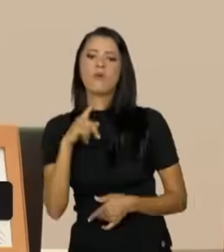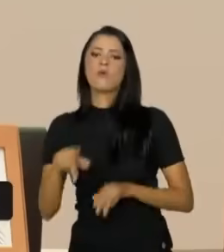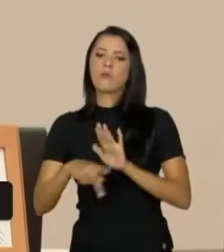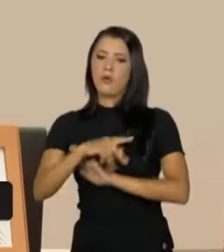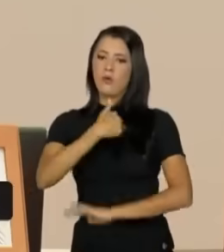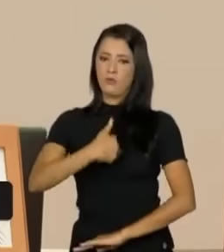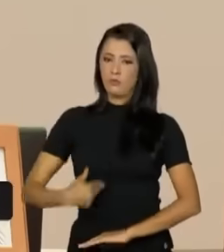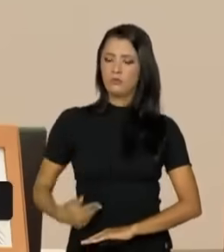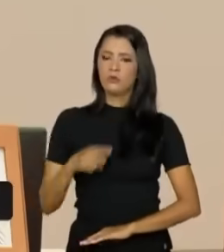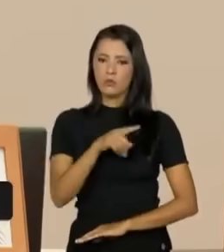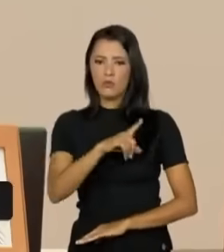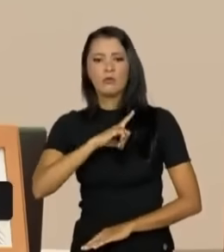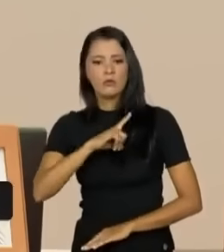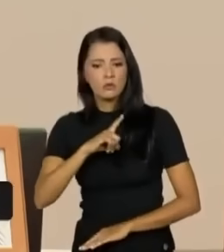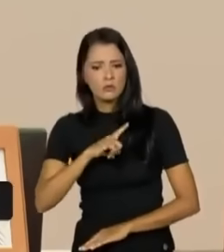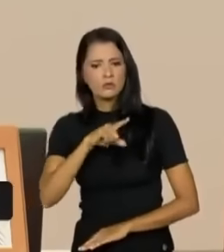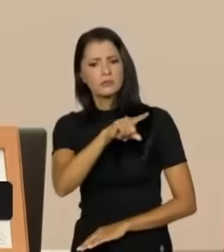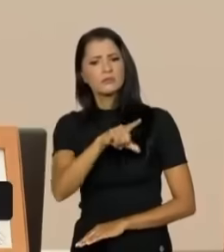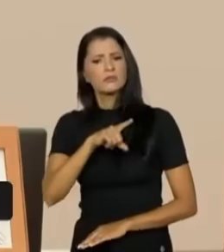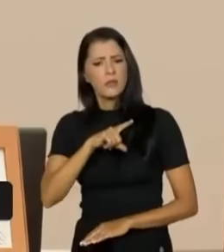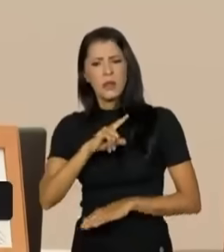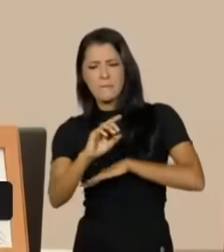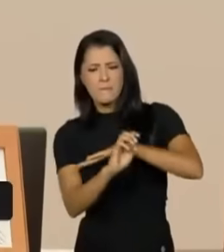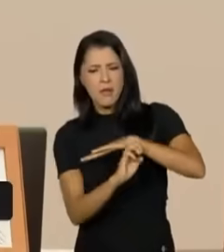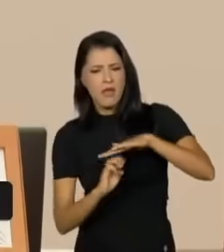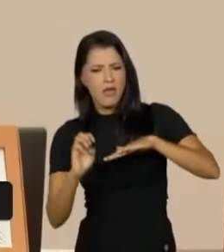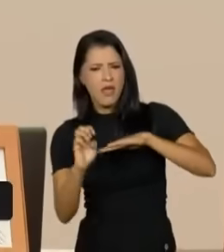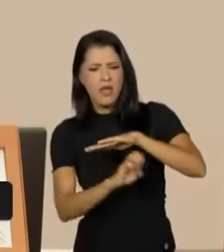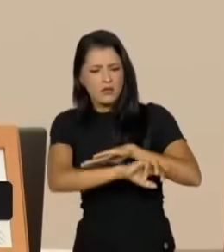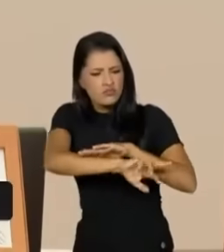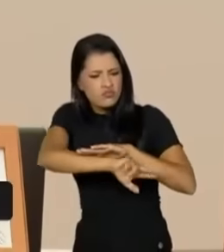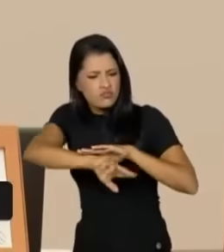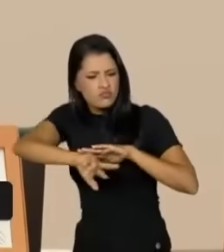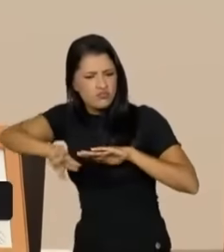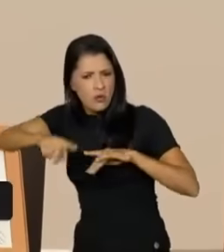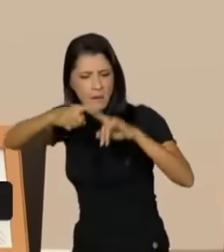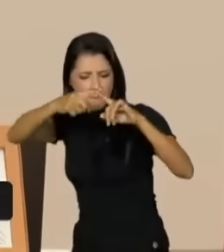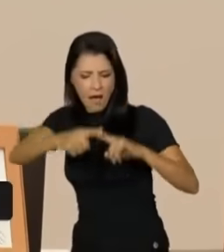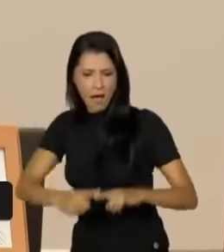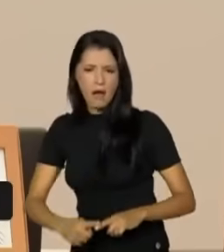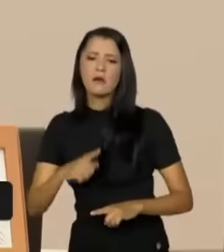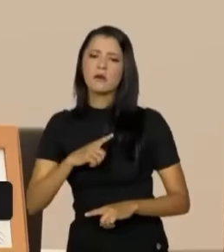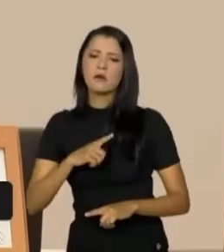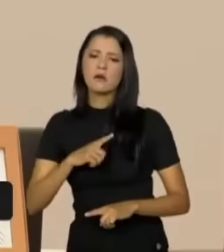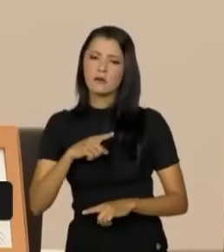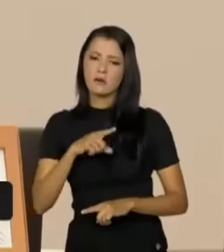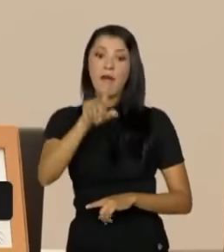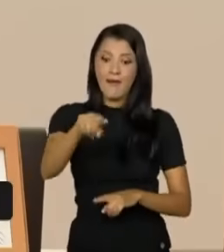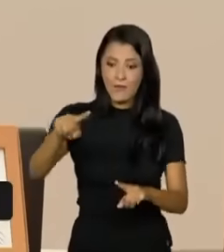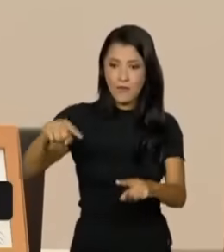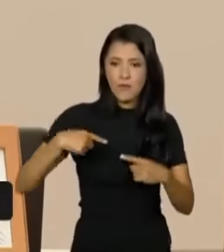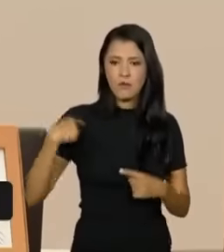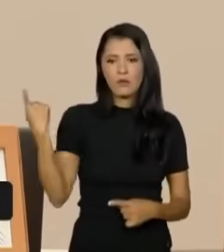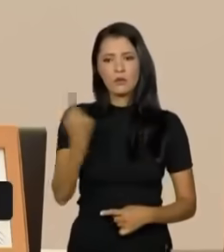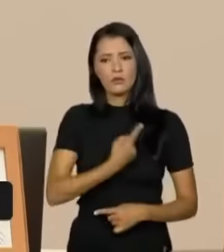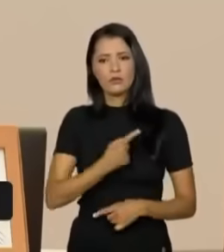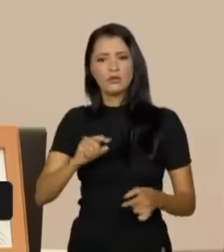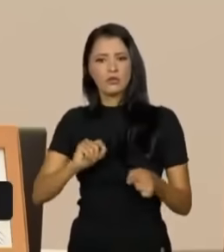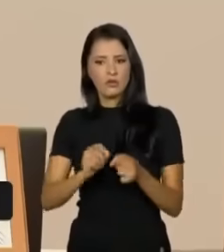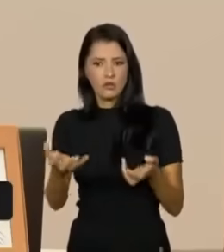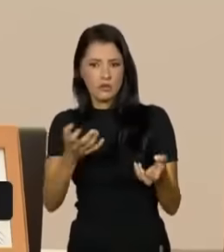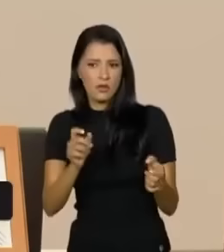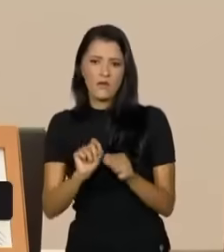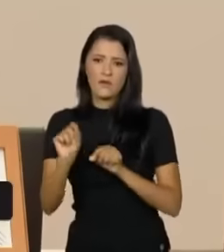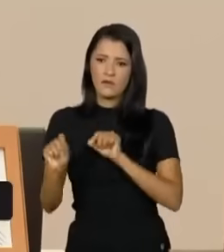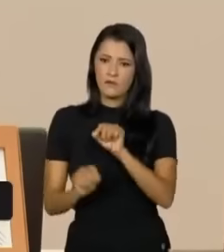E o Brasil é um país que tem muitas empresas de ponta. É esse desafio que nós queremos fazer